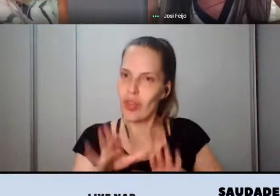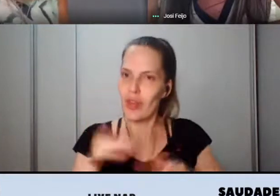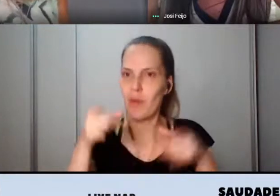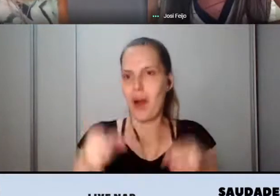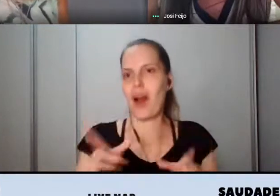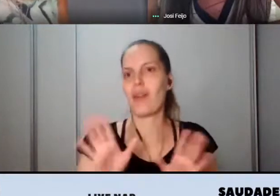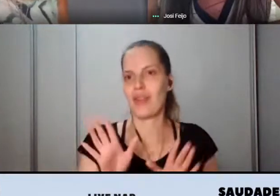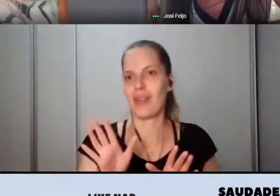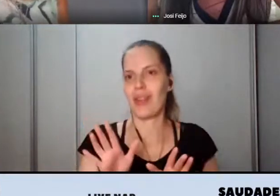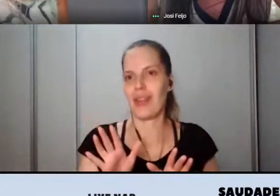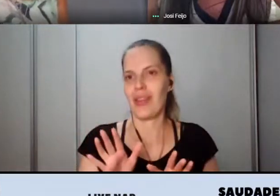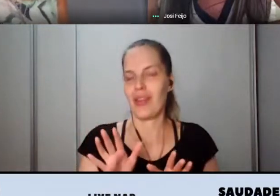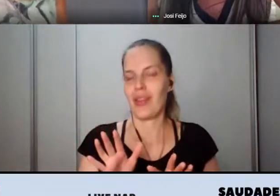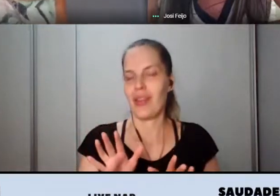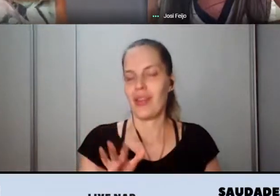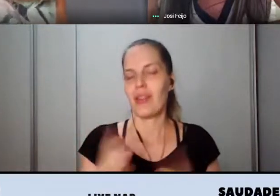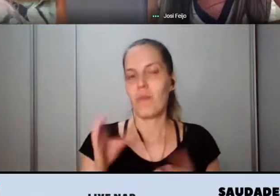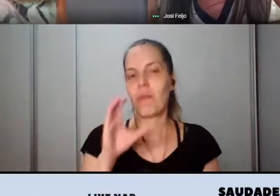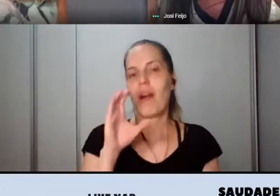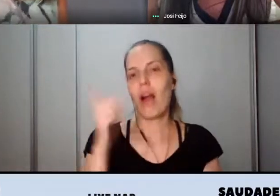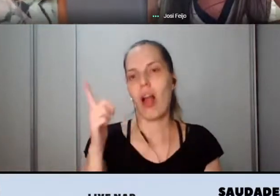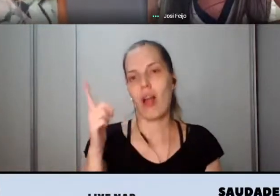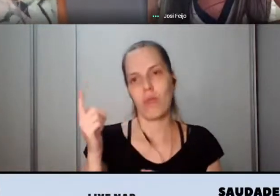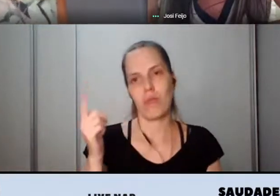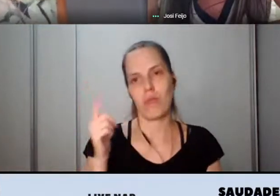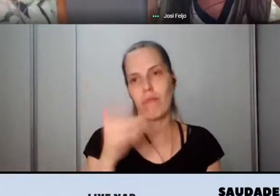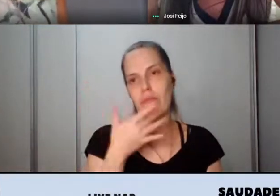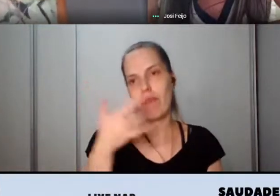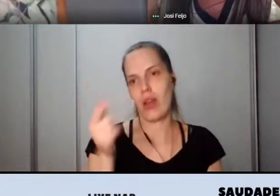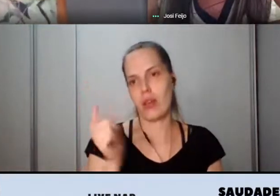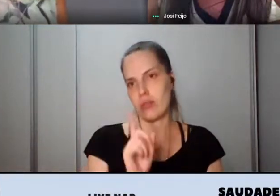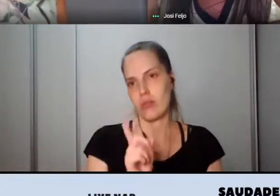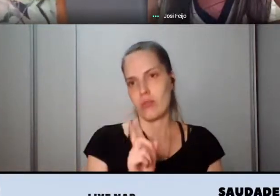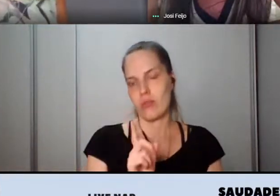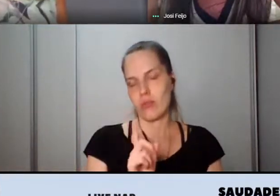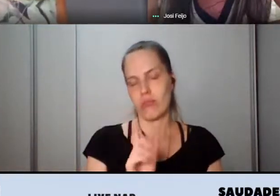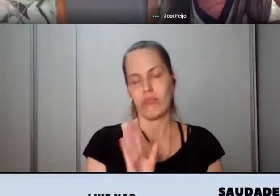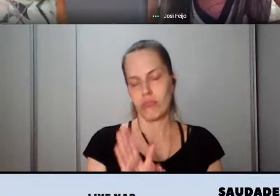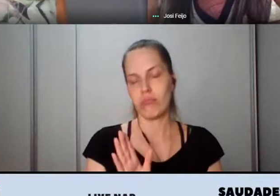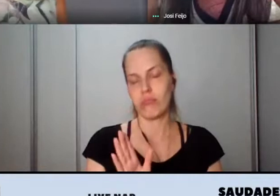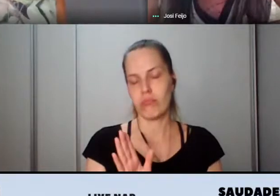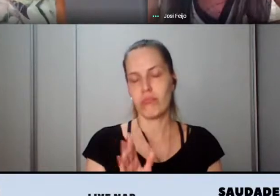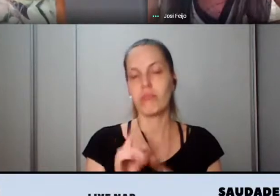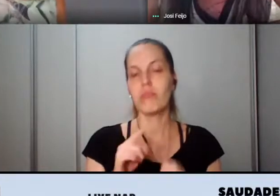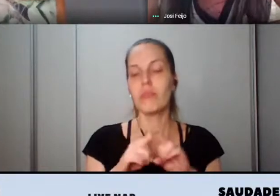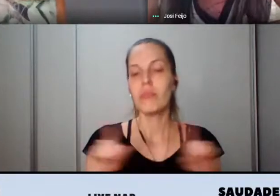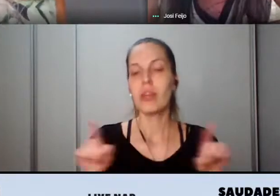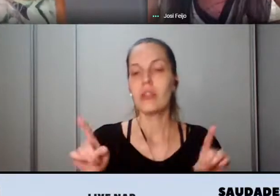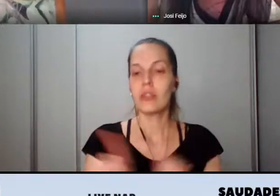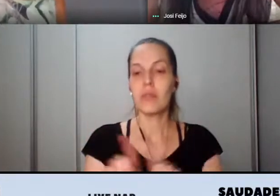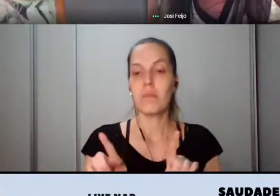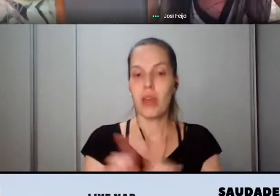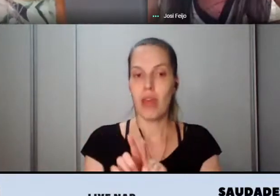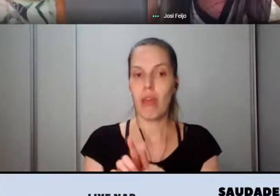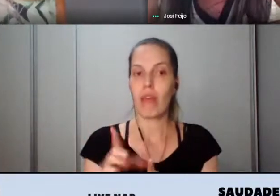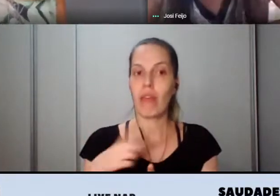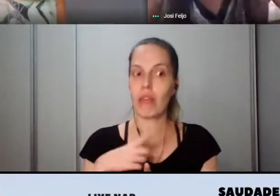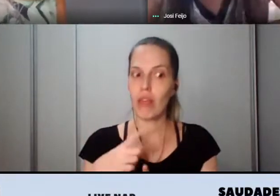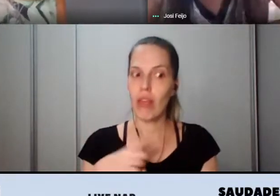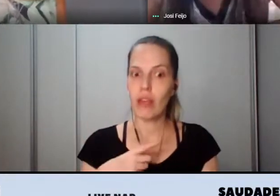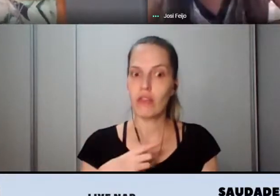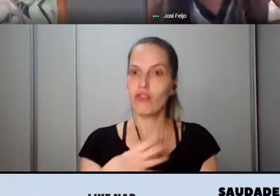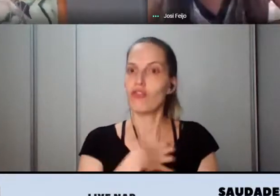Claro, né, gente, não é fácil, mas eu acho que também se abrem possibilidades,